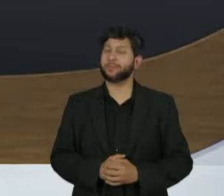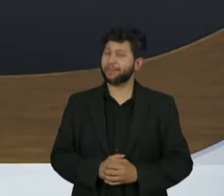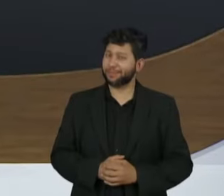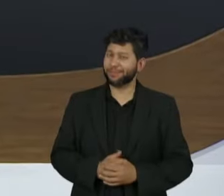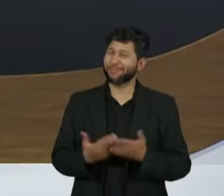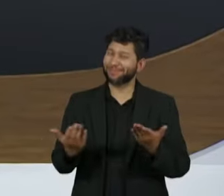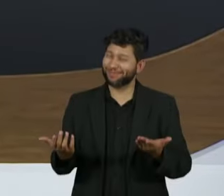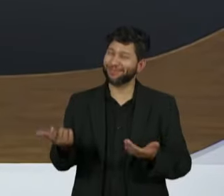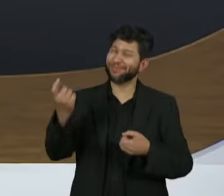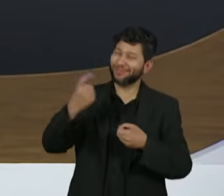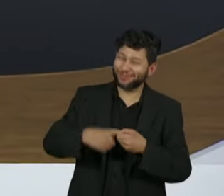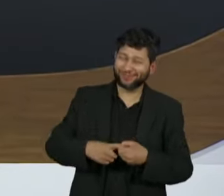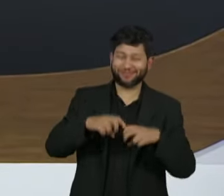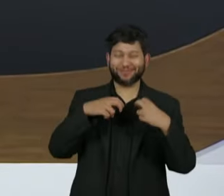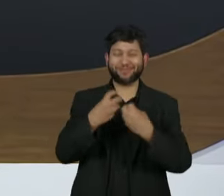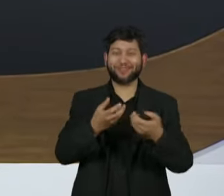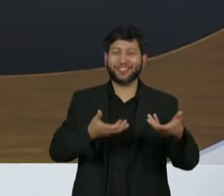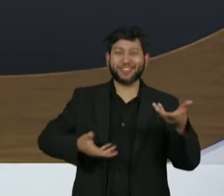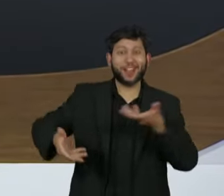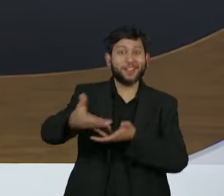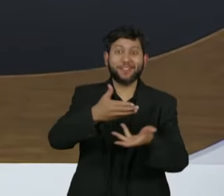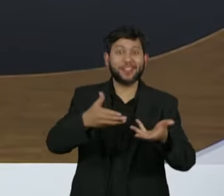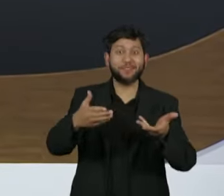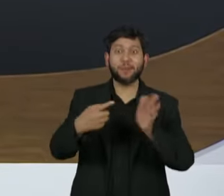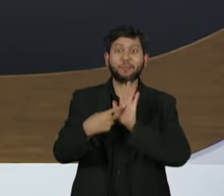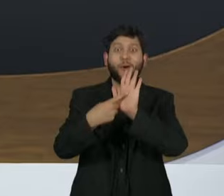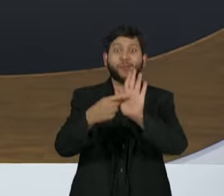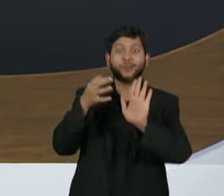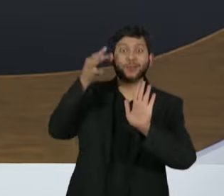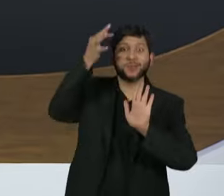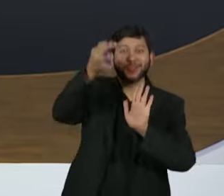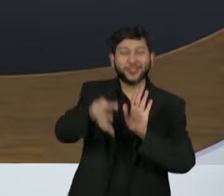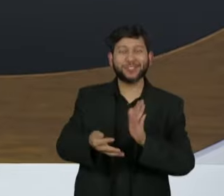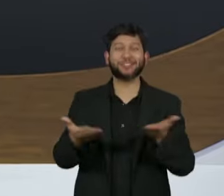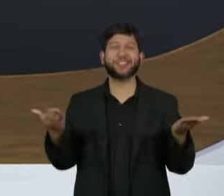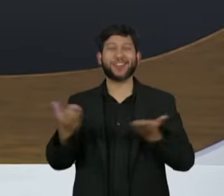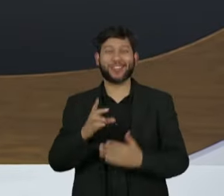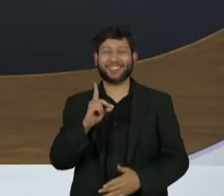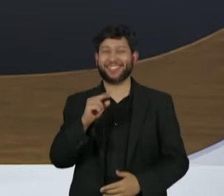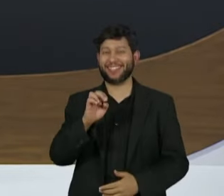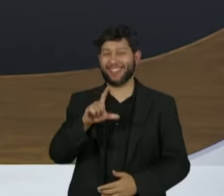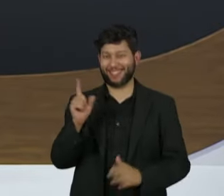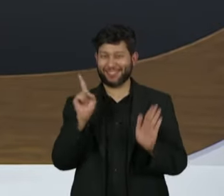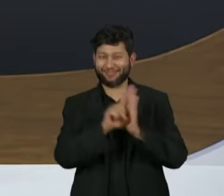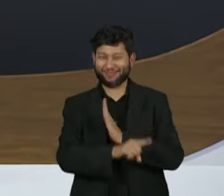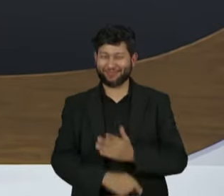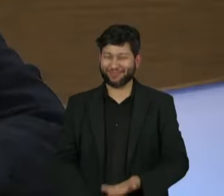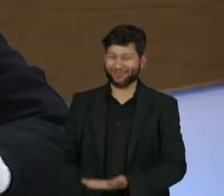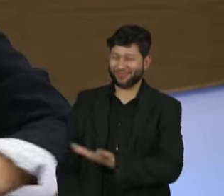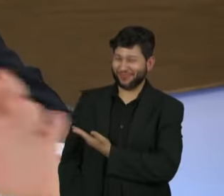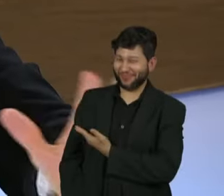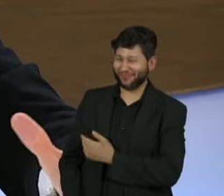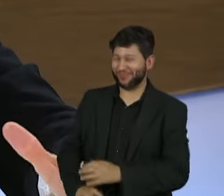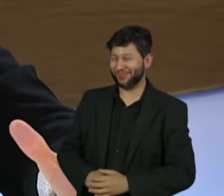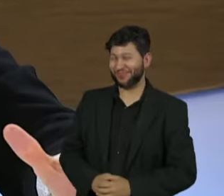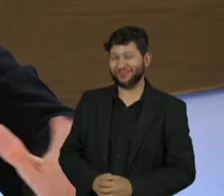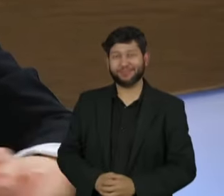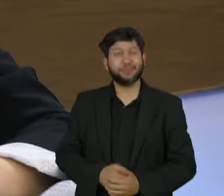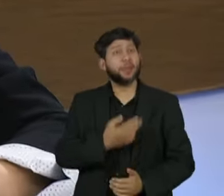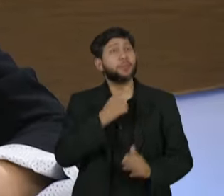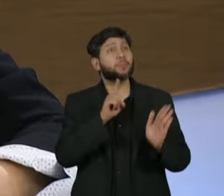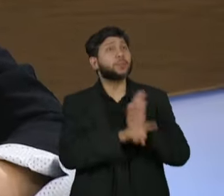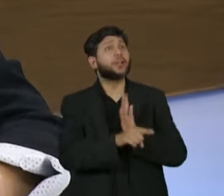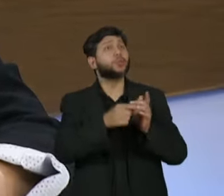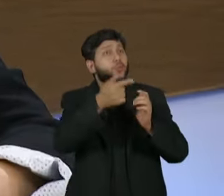Voltamos com esse Roda Viva futurista com o Silvio Meira quem vai perguntar para ele agora é a Daniela Abraão queria voltar um pouquinho